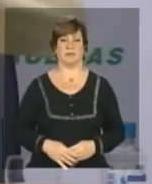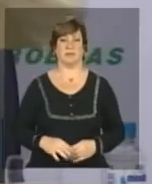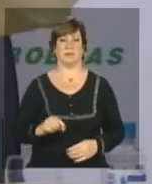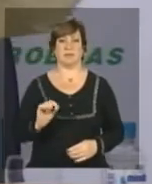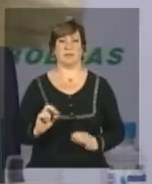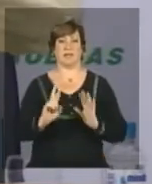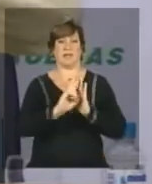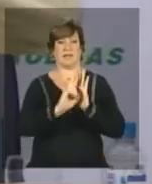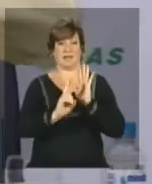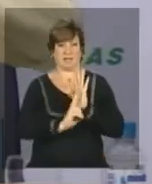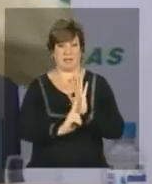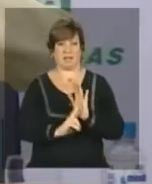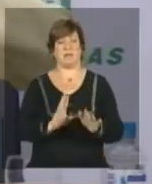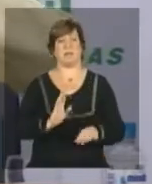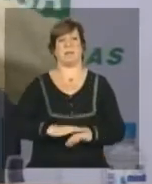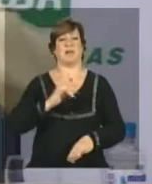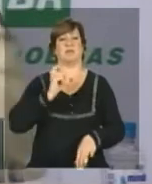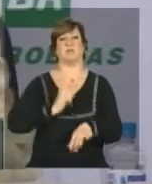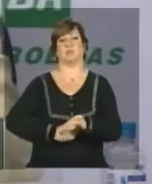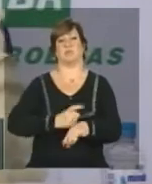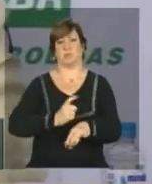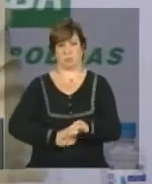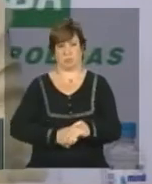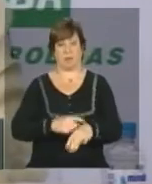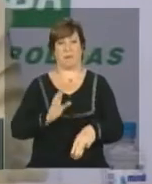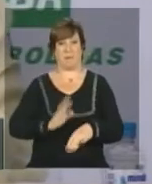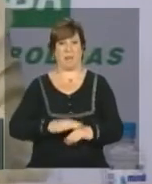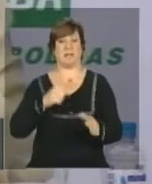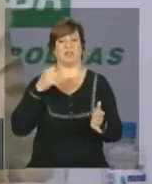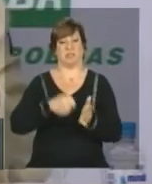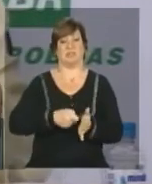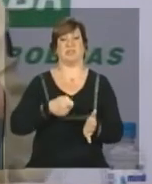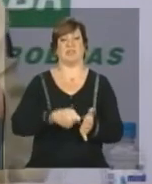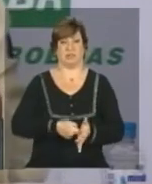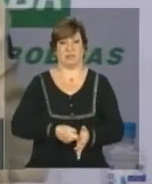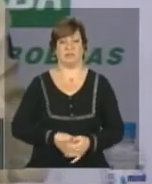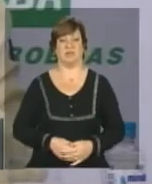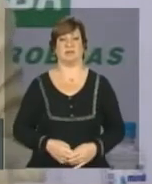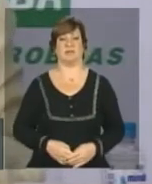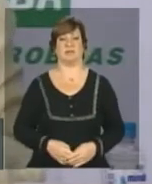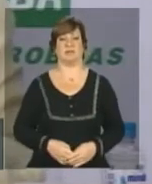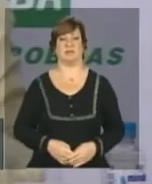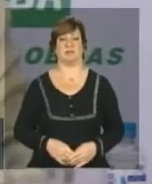as regras são muito mais duras, muito mais exigentes.